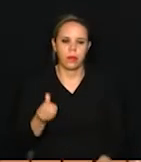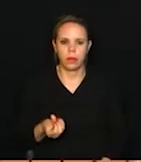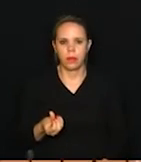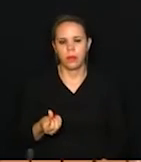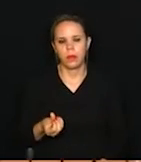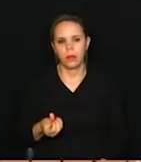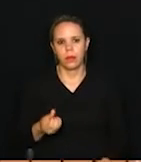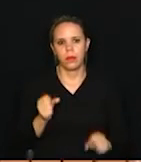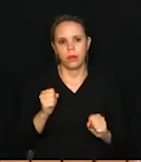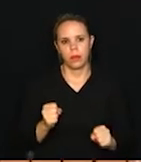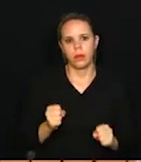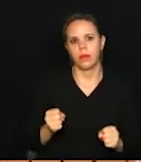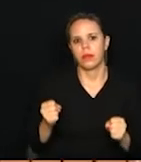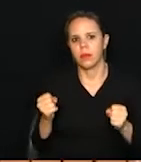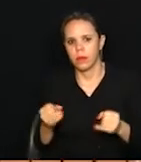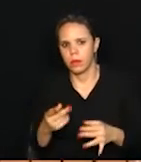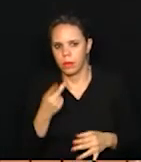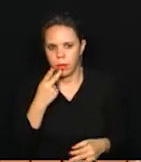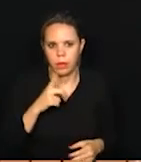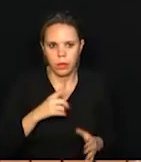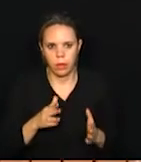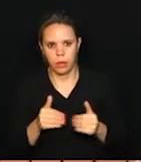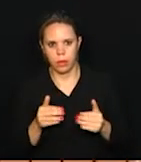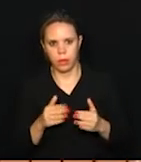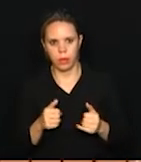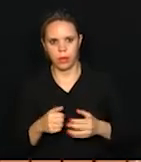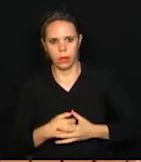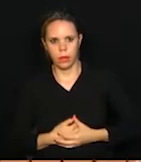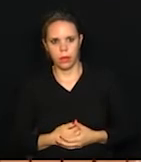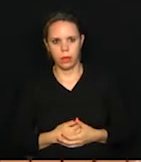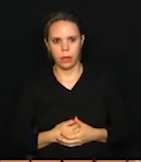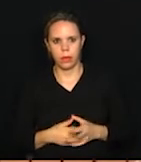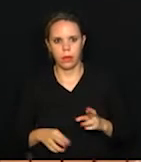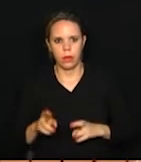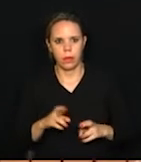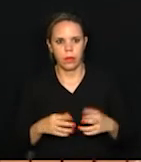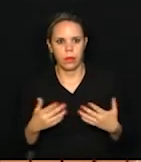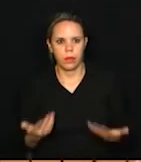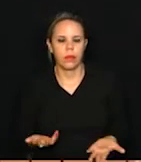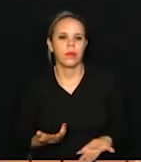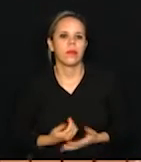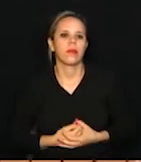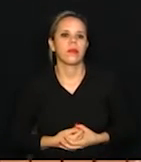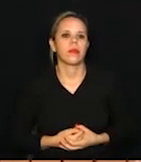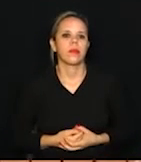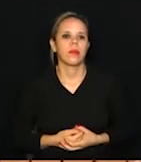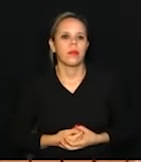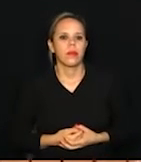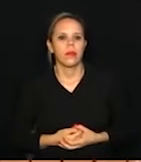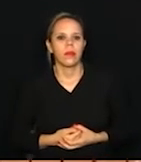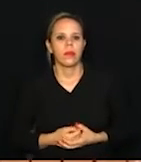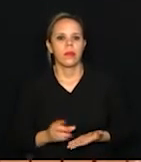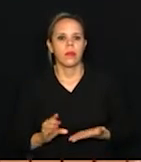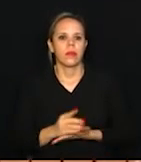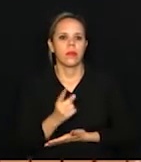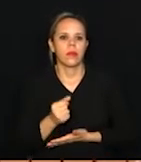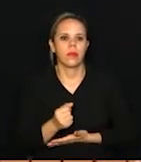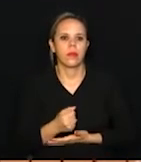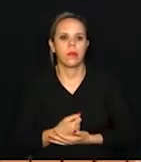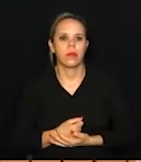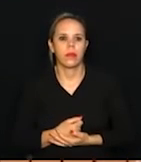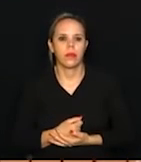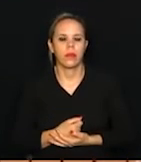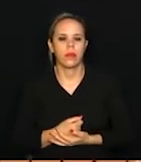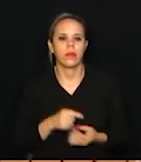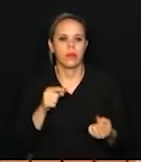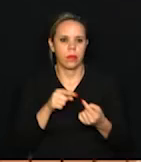que pode ser também solicitado revisão. Então, mesmo esses recursos são oriundos